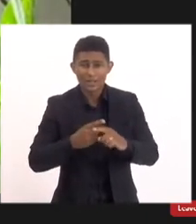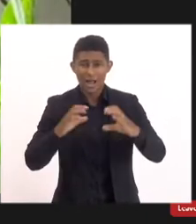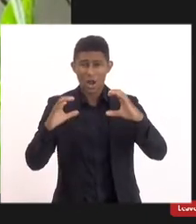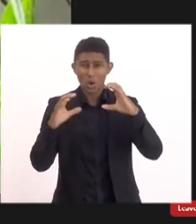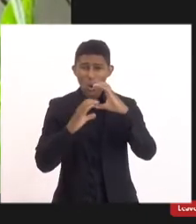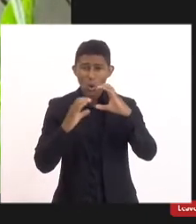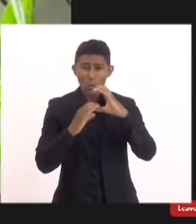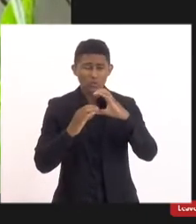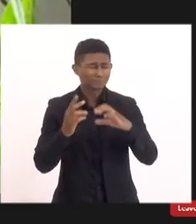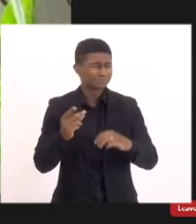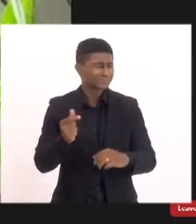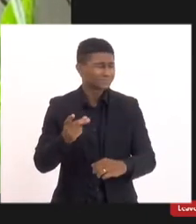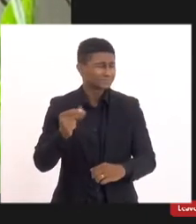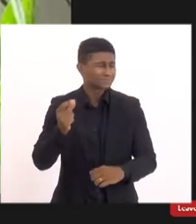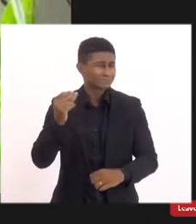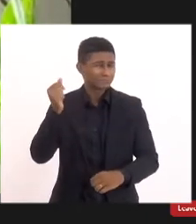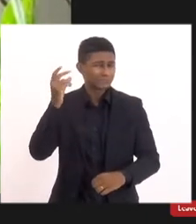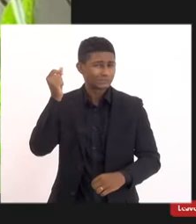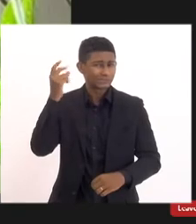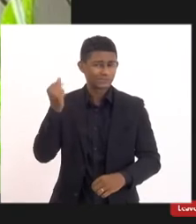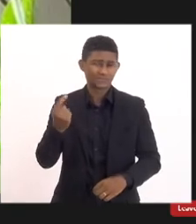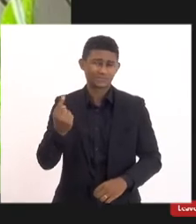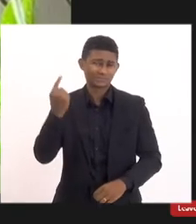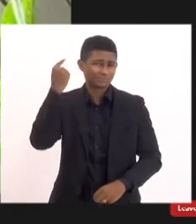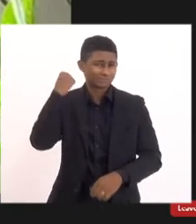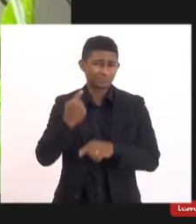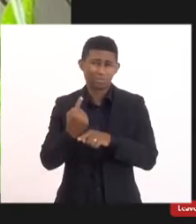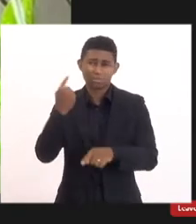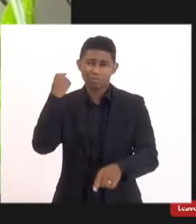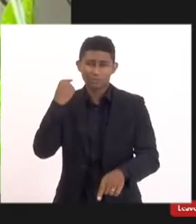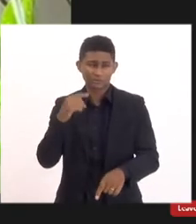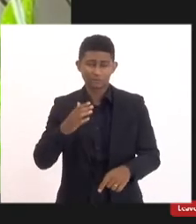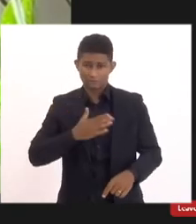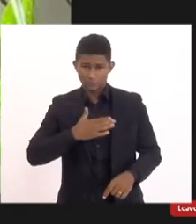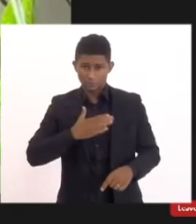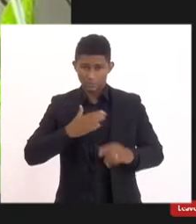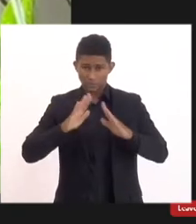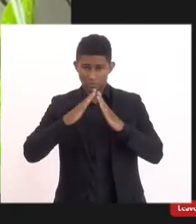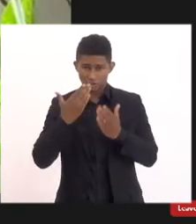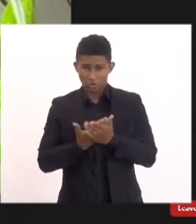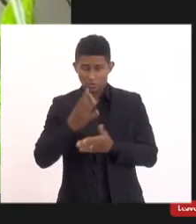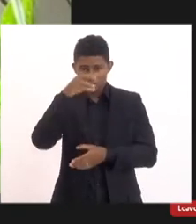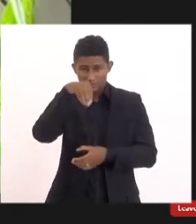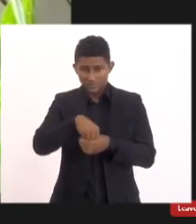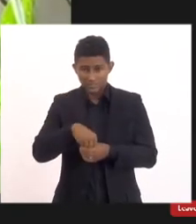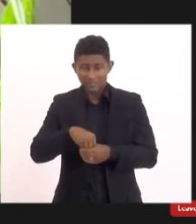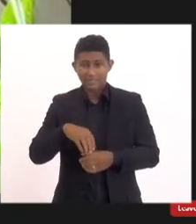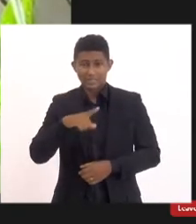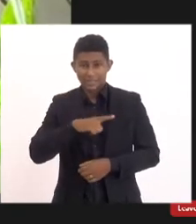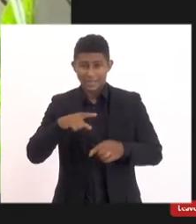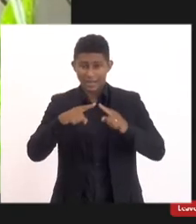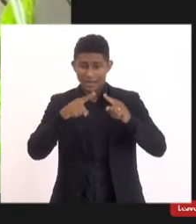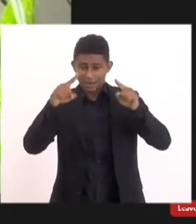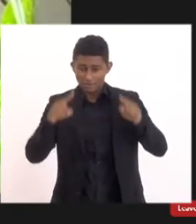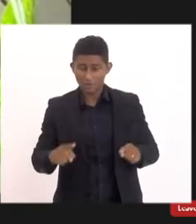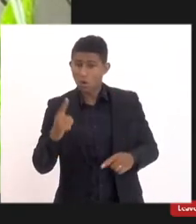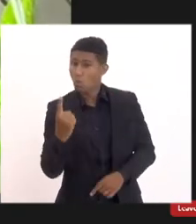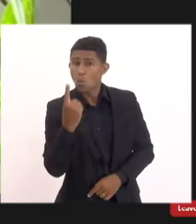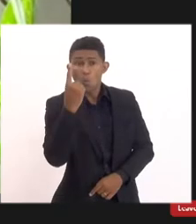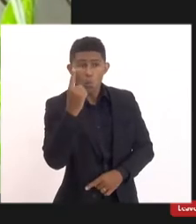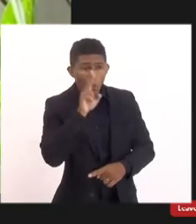muito antigos. Eu mesmo tenho inspetor na escola, um único, que já está para se